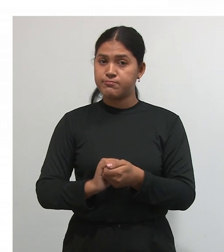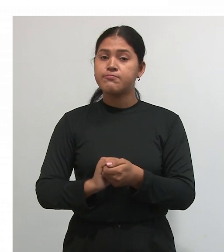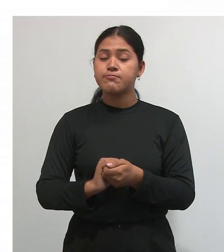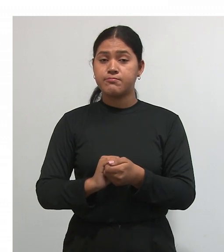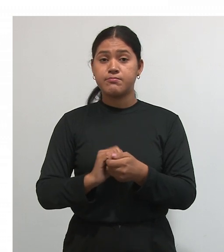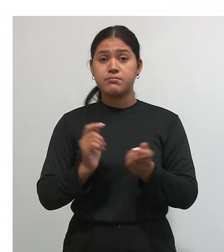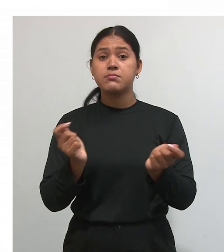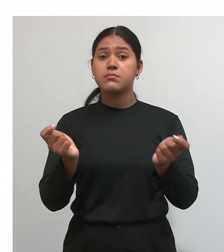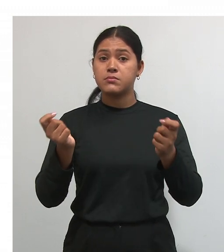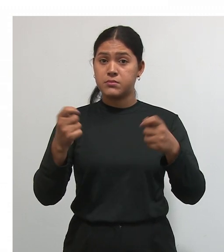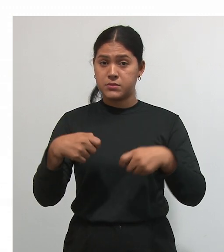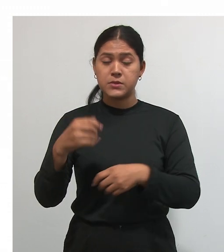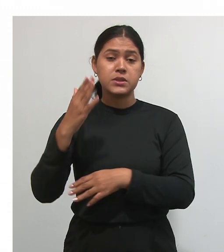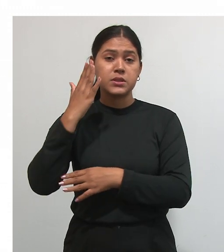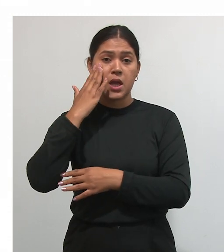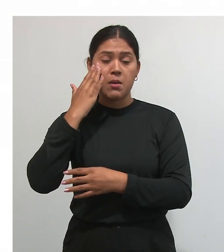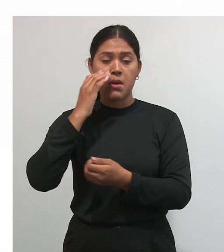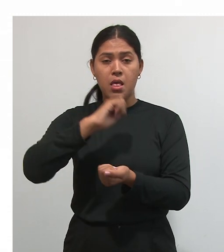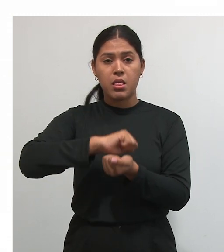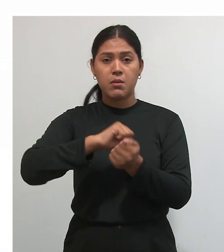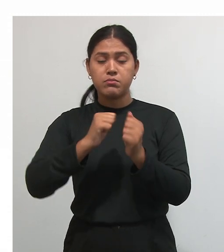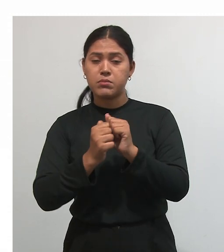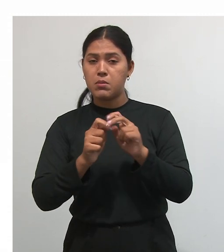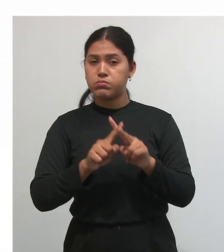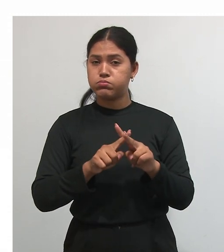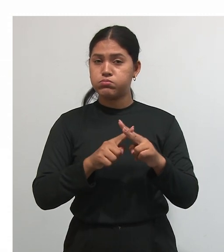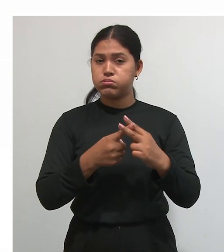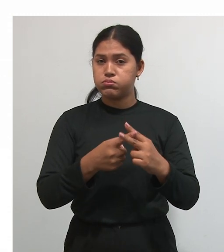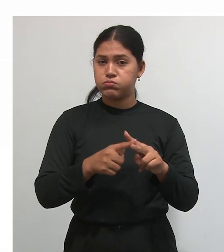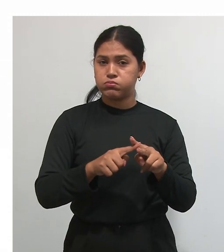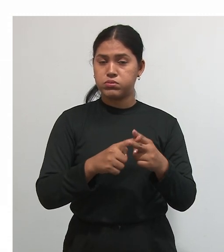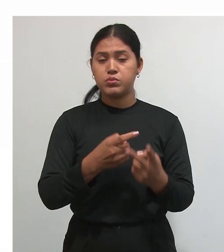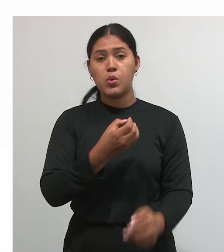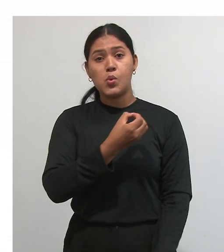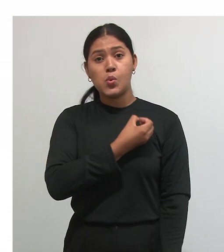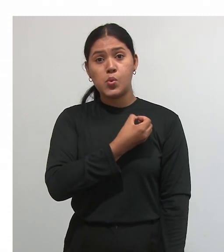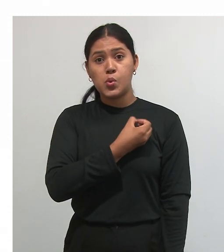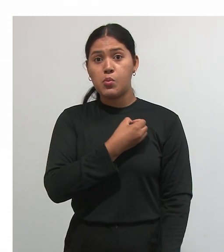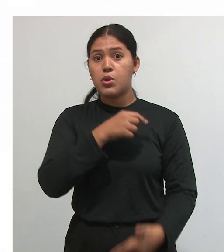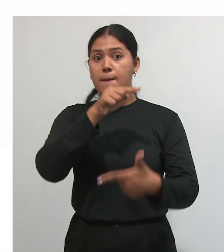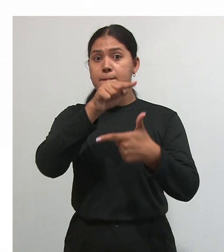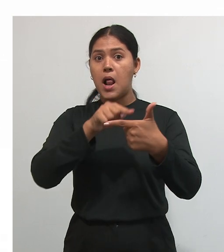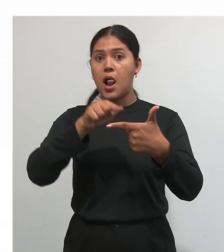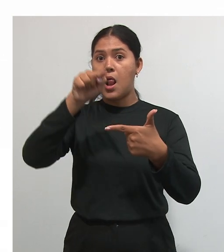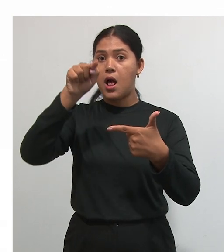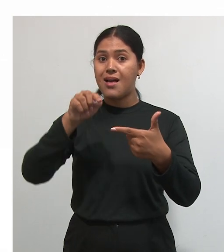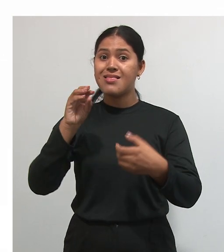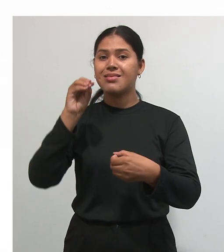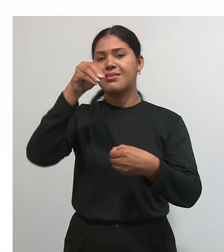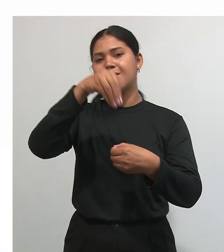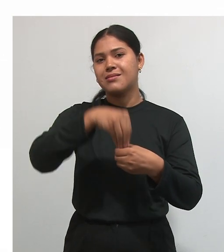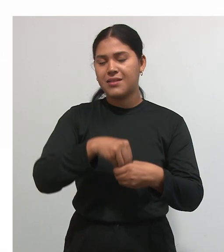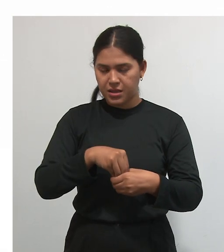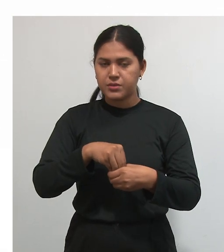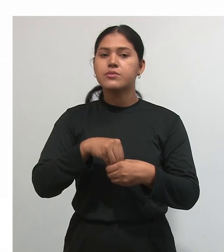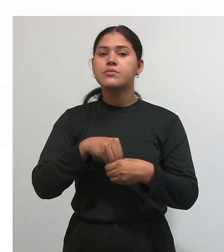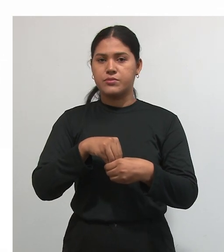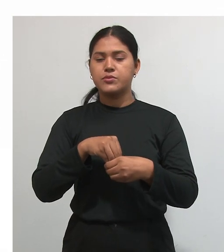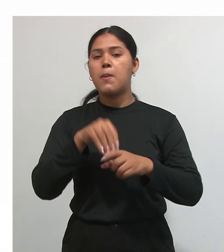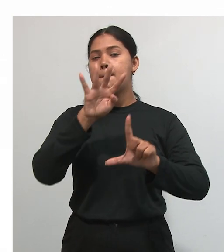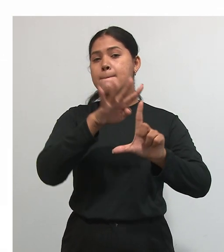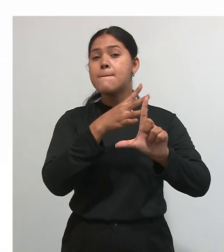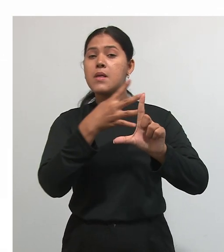quê? Ajustar os dados escriturados dos saldos do estoque com o saldo físico real nas instalações